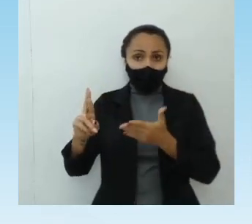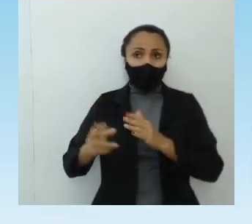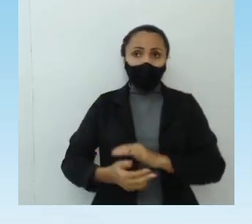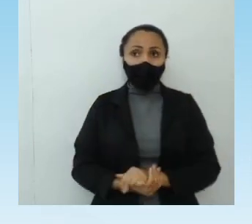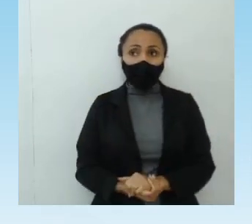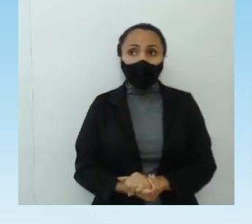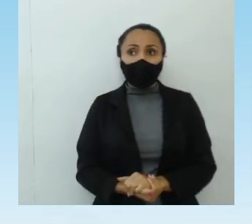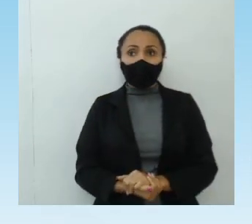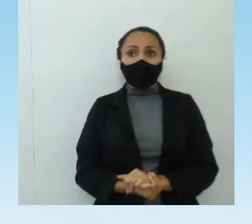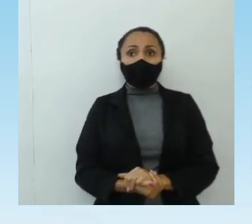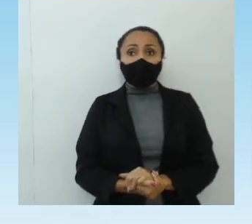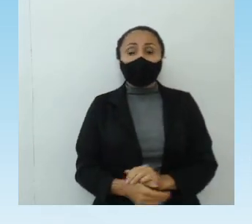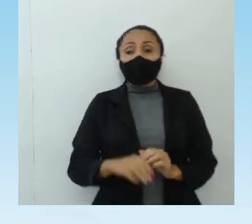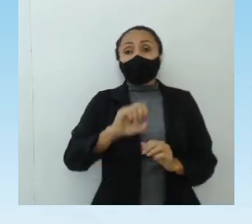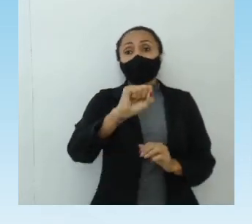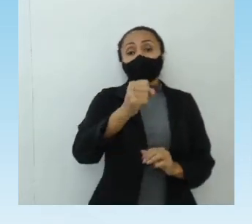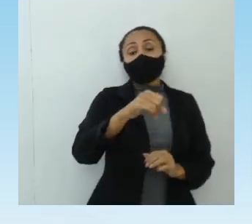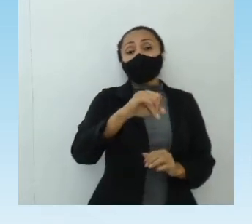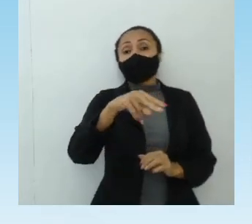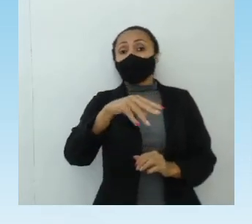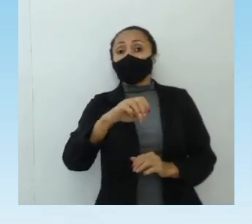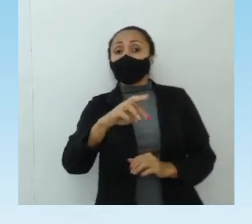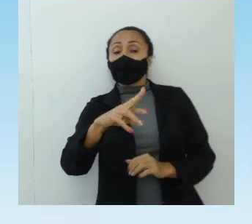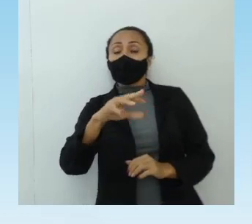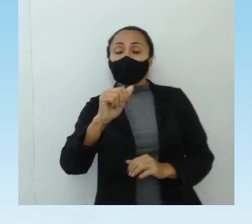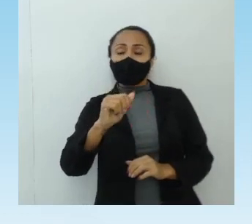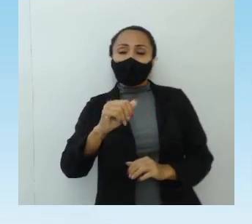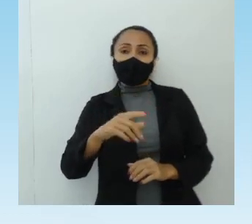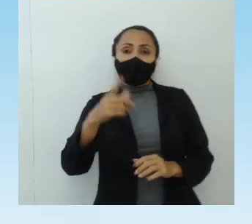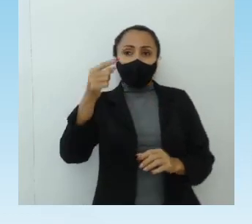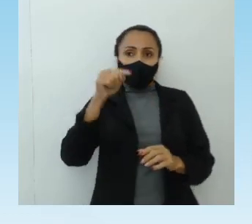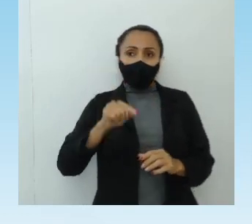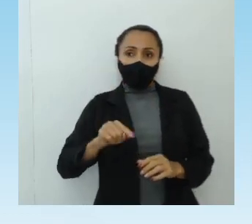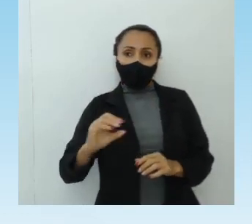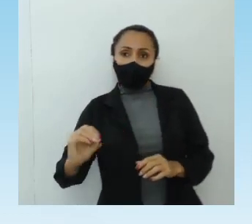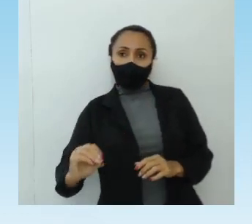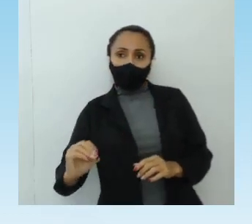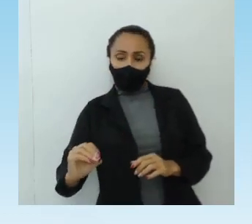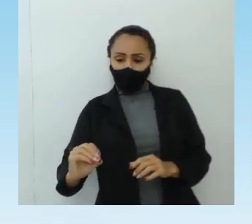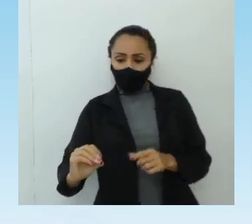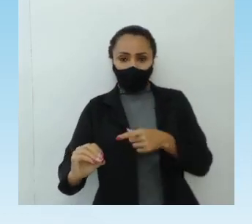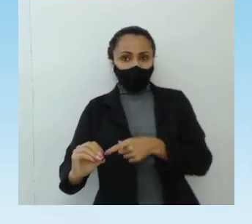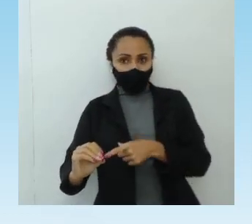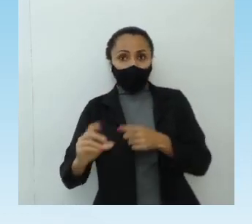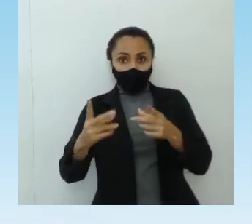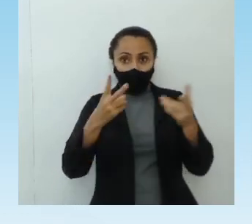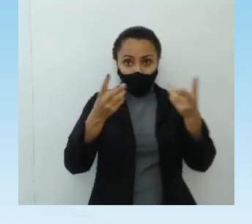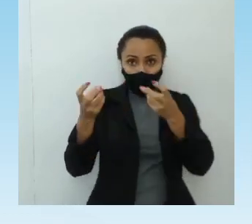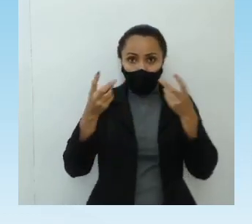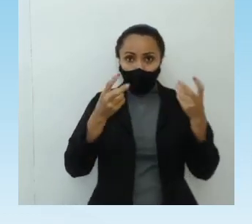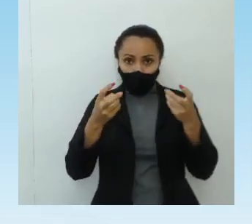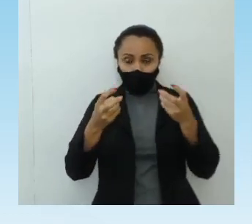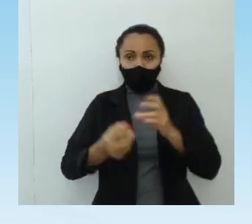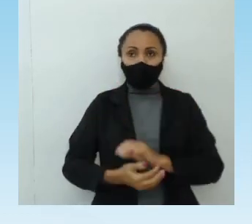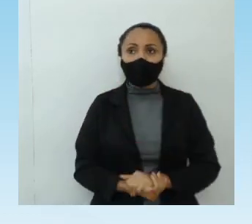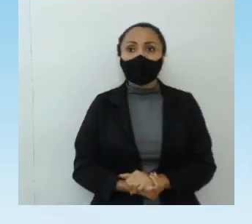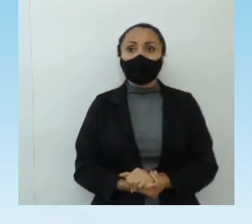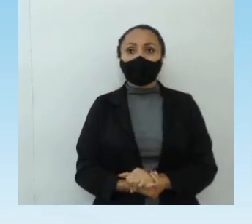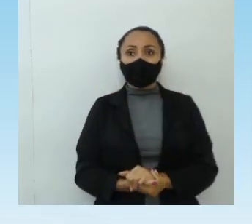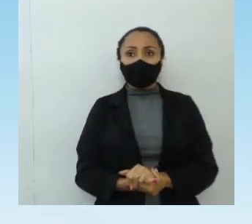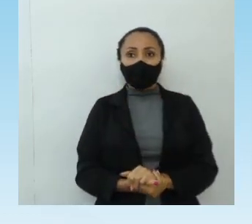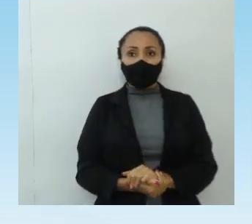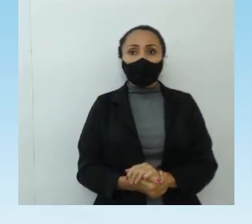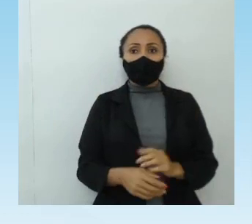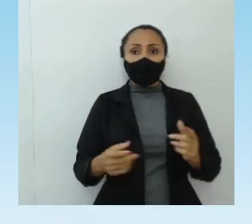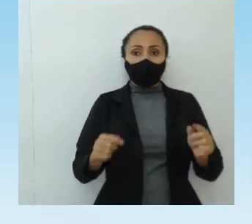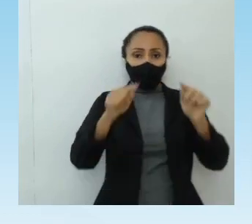apresentar simetria em relação ao ponto zero. Observa aí que o ponto zero está bem embaixo aí do teu slide, tá bom? É esse retângulo com